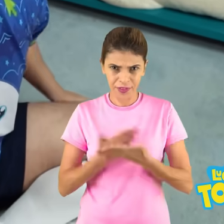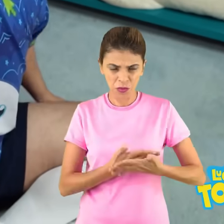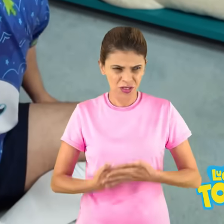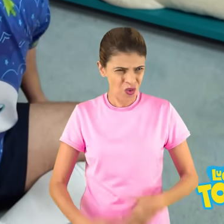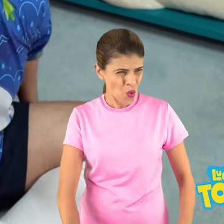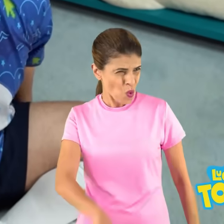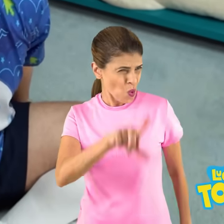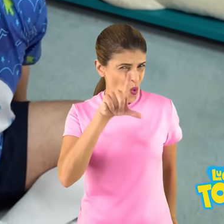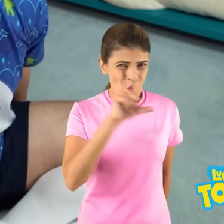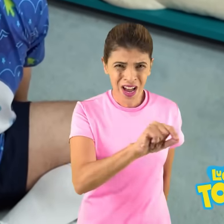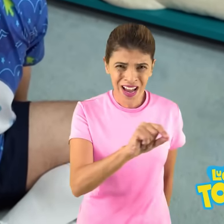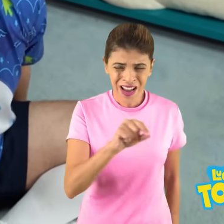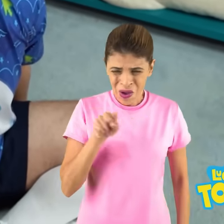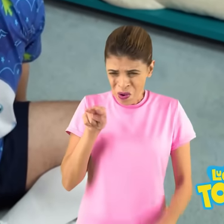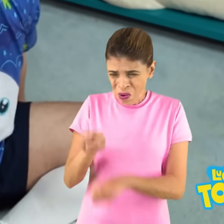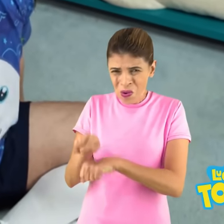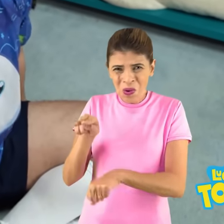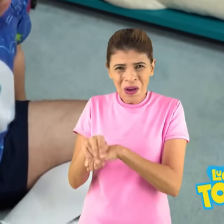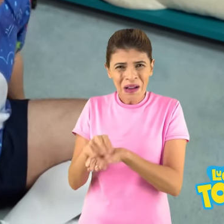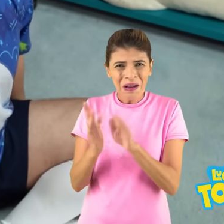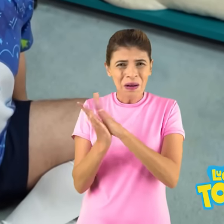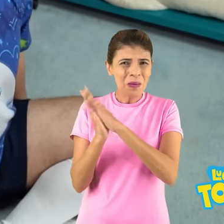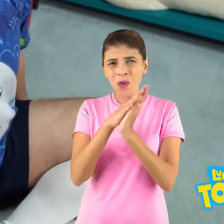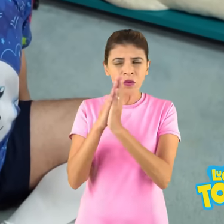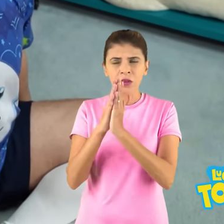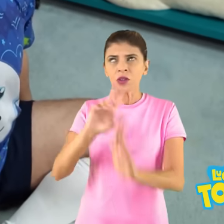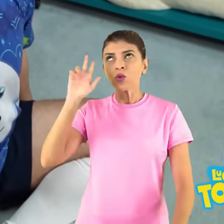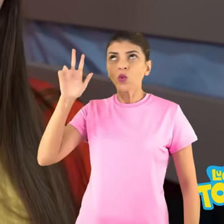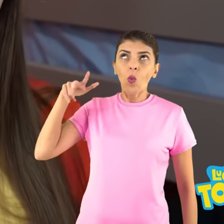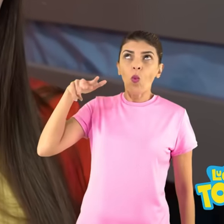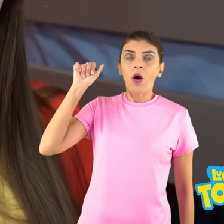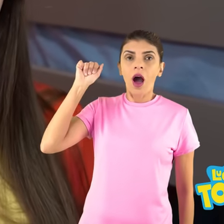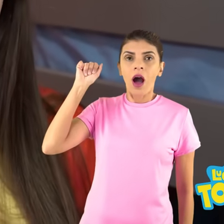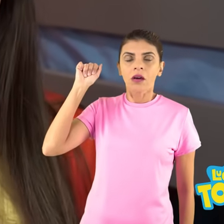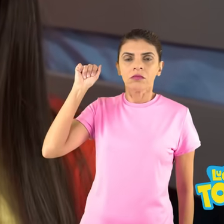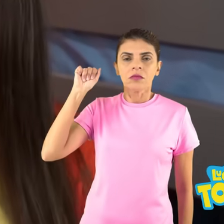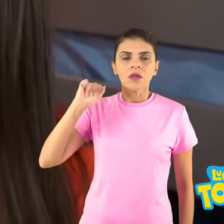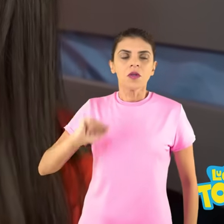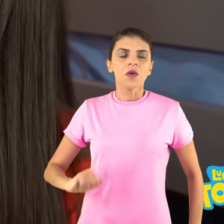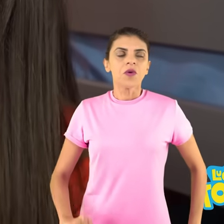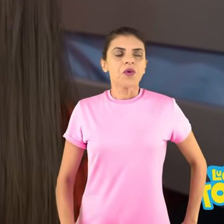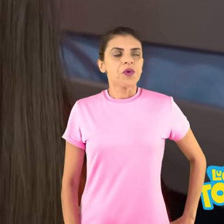Quê? Cuidar de boneca? Nunca!